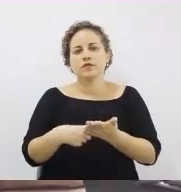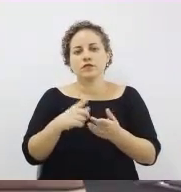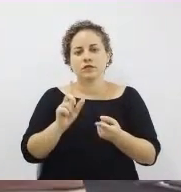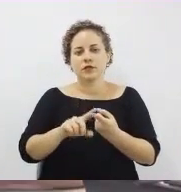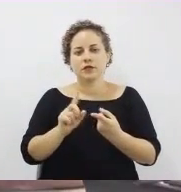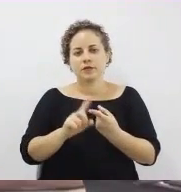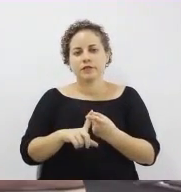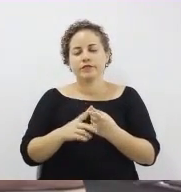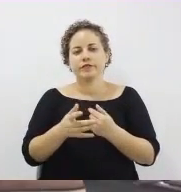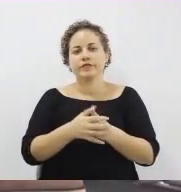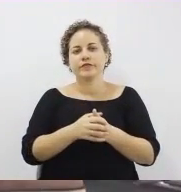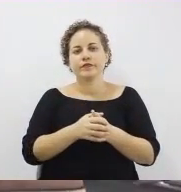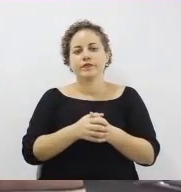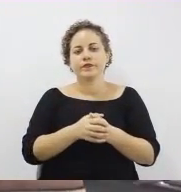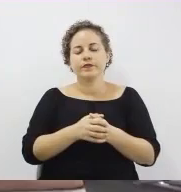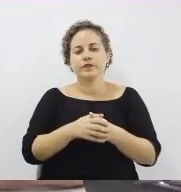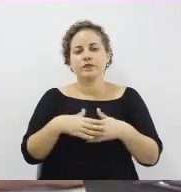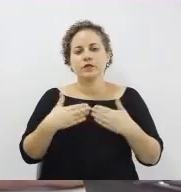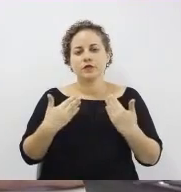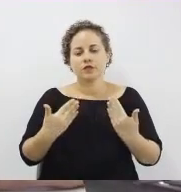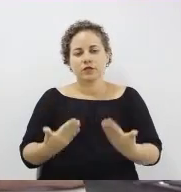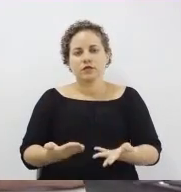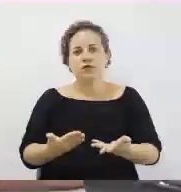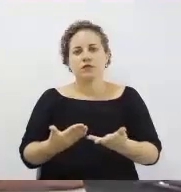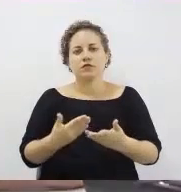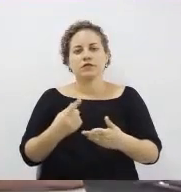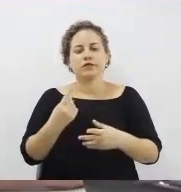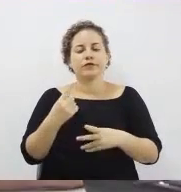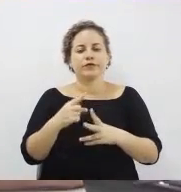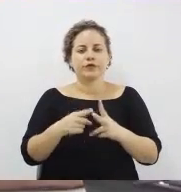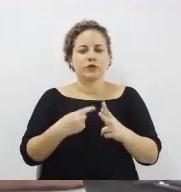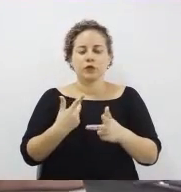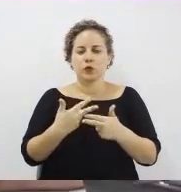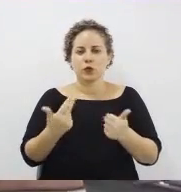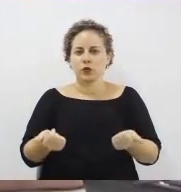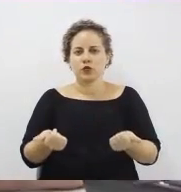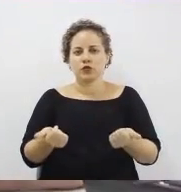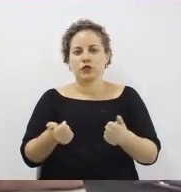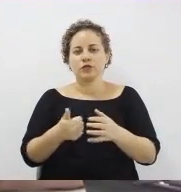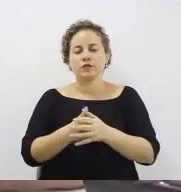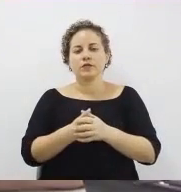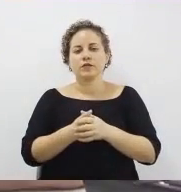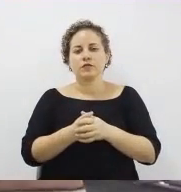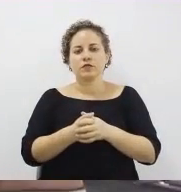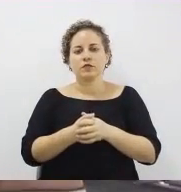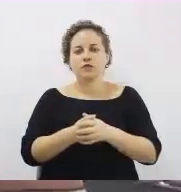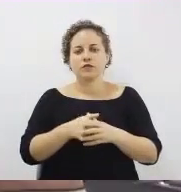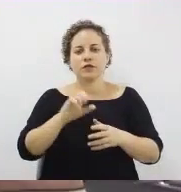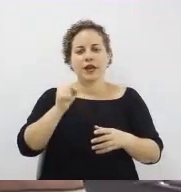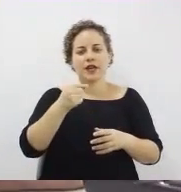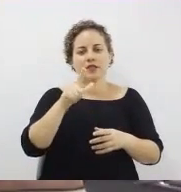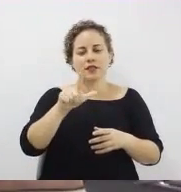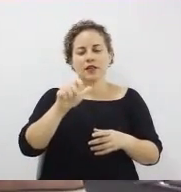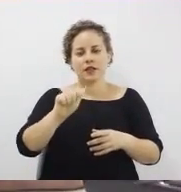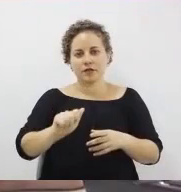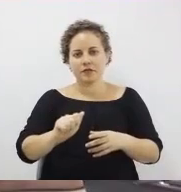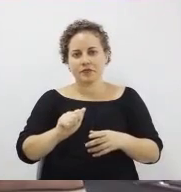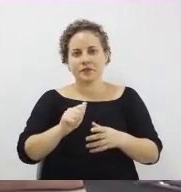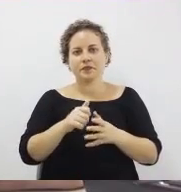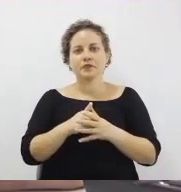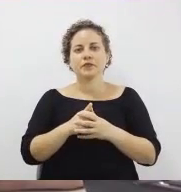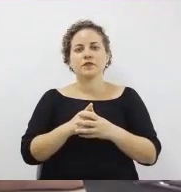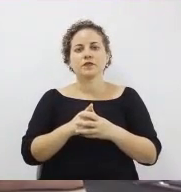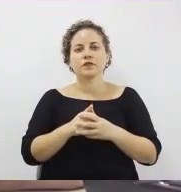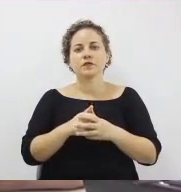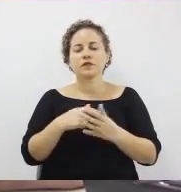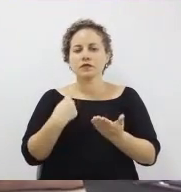demanda. Então, através de um ponto, uma cláusula de um acordo como um SLA, foi definido